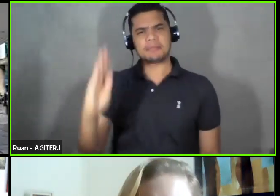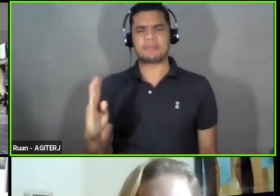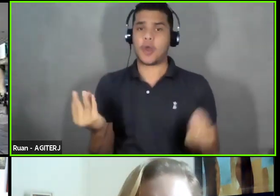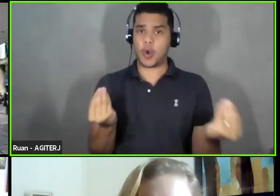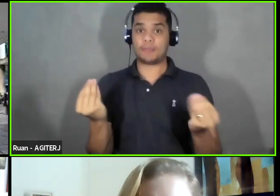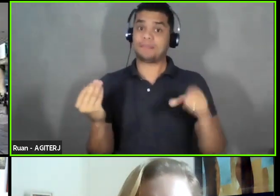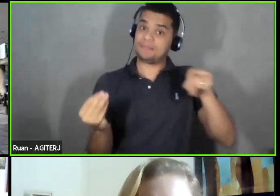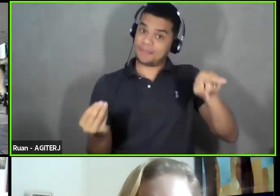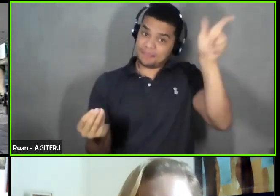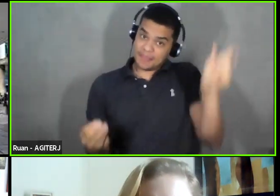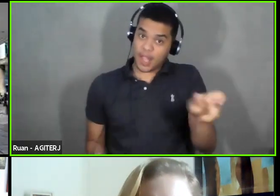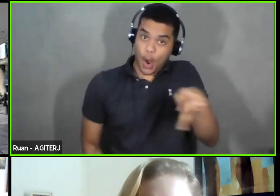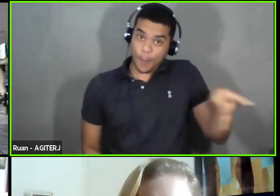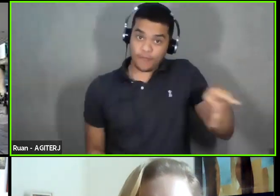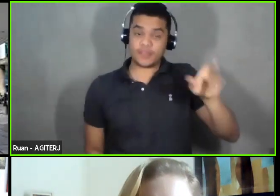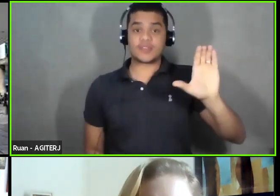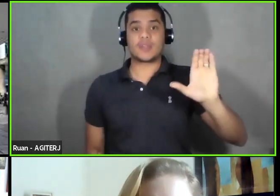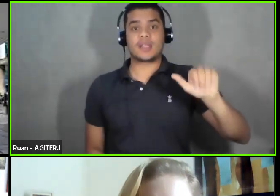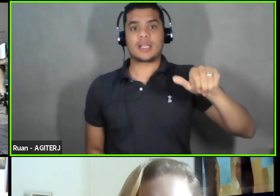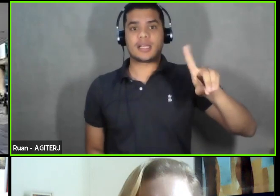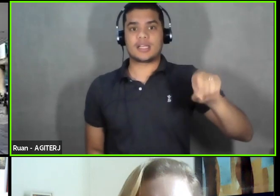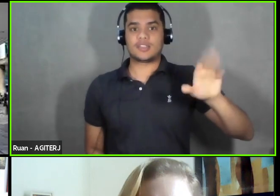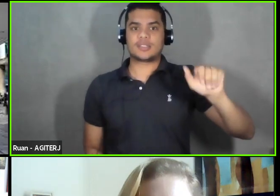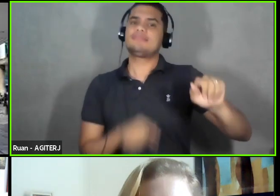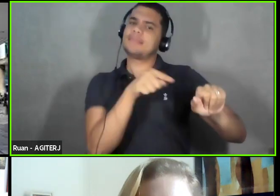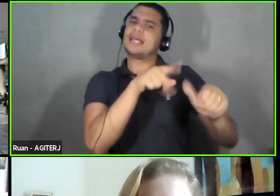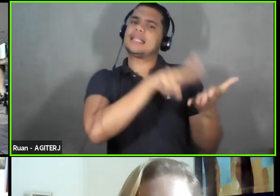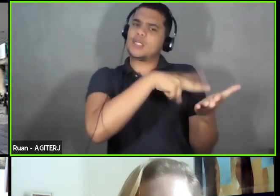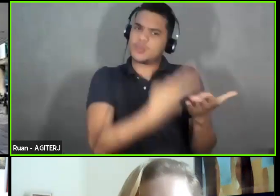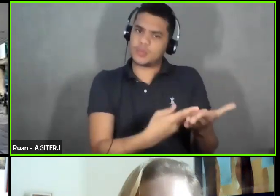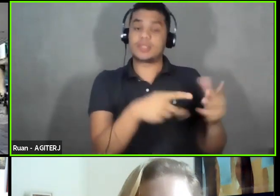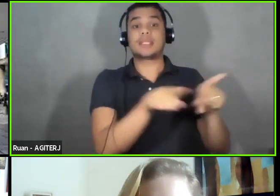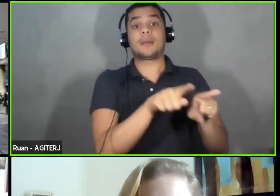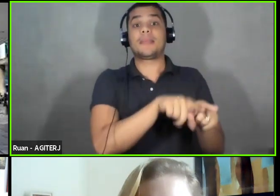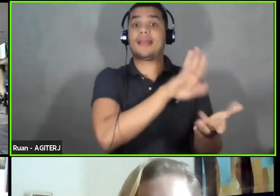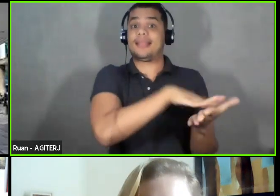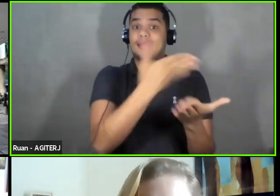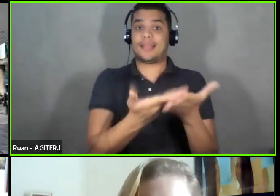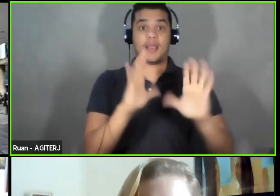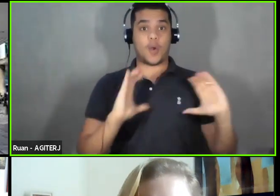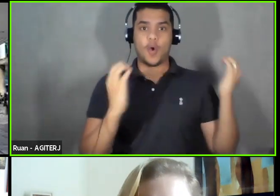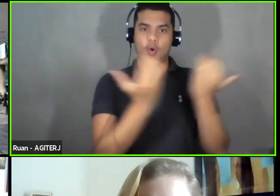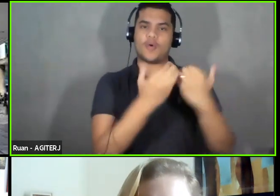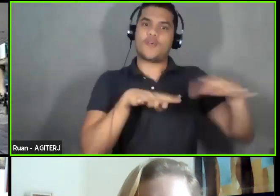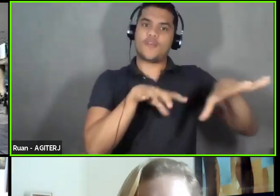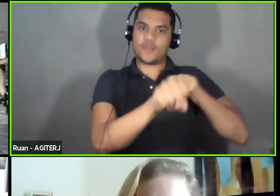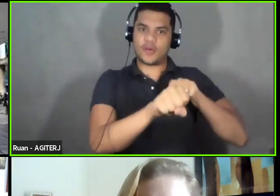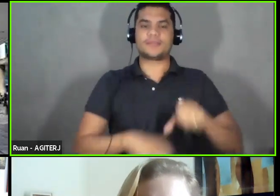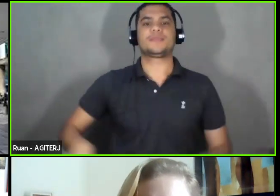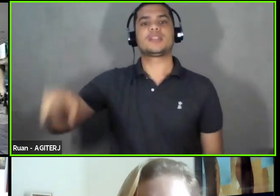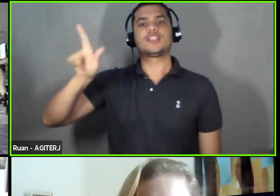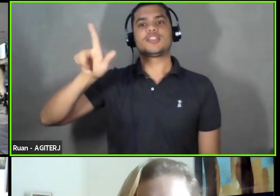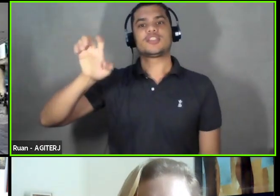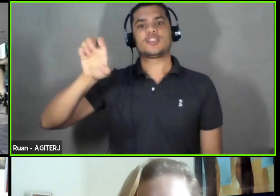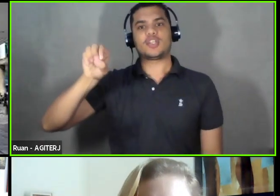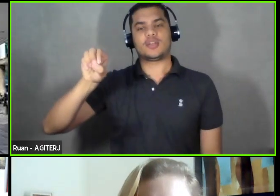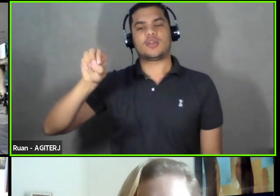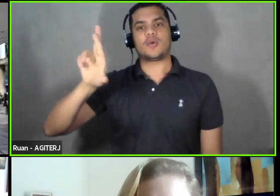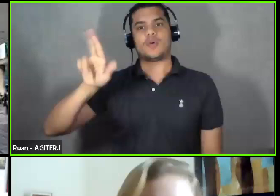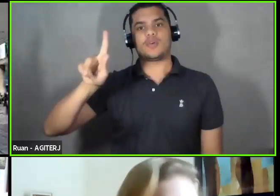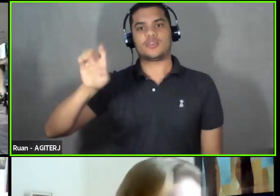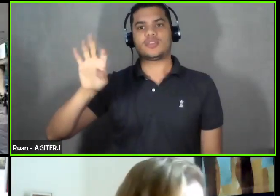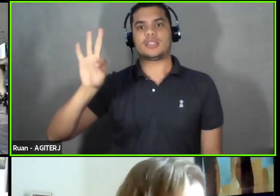professora Cândida, não só tradutora, como também intérprete de conferência formada pela Georgetown University, foi conhecer cursos de tradução